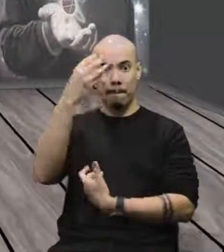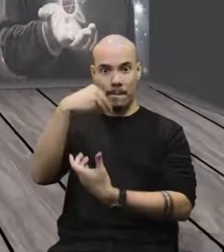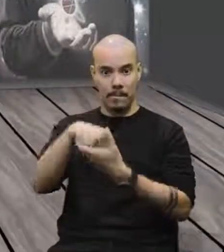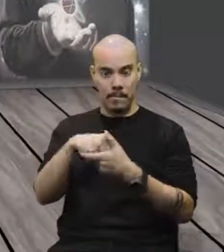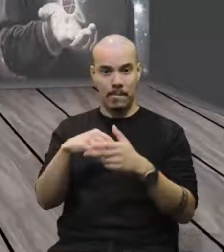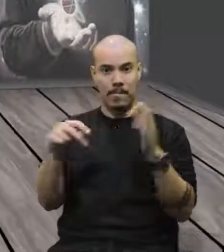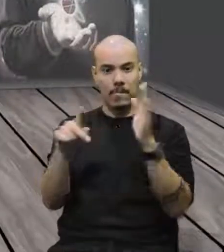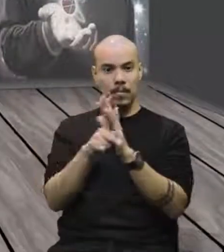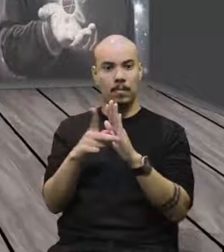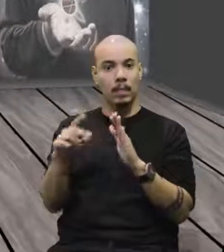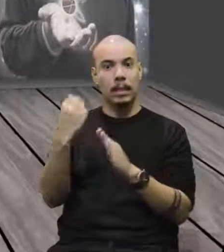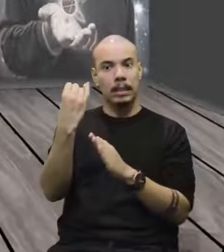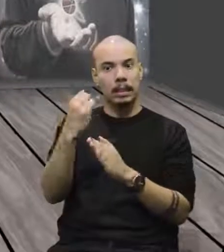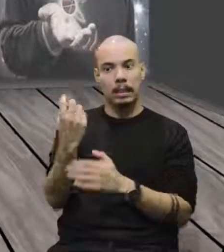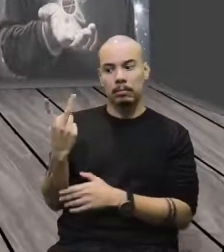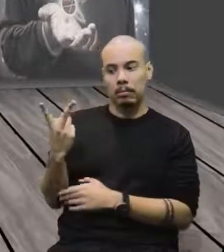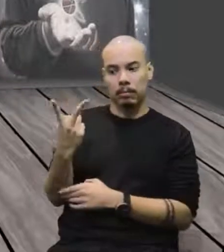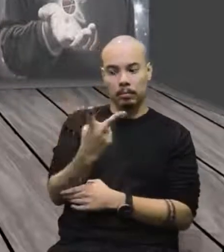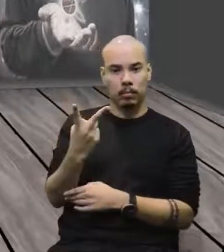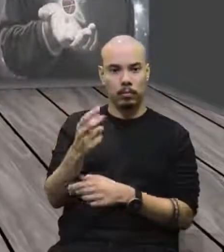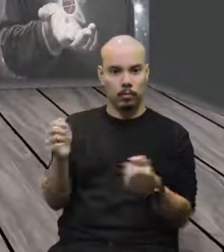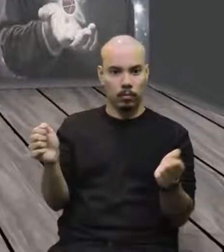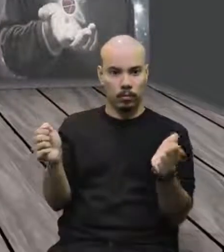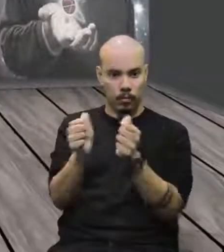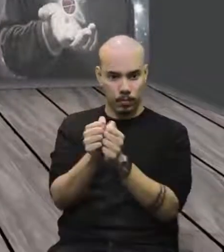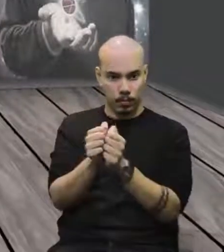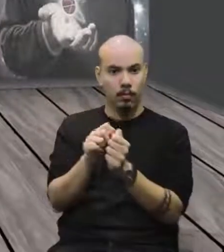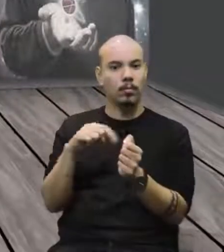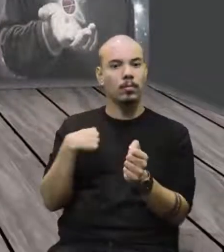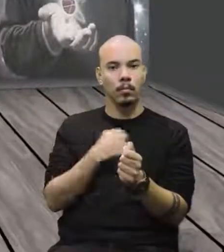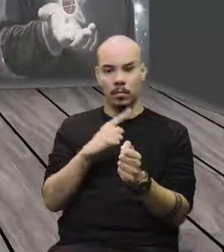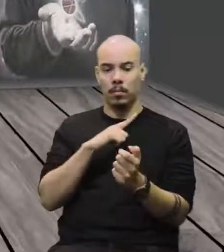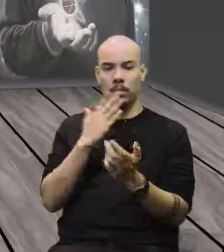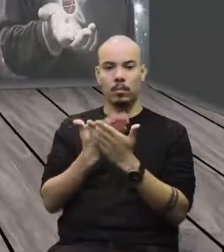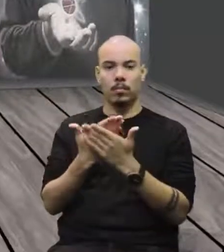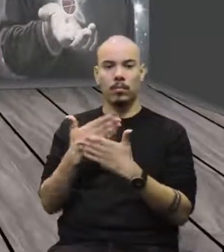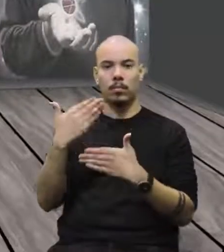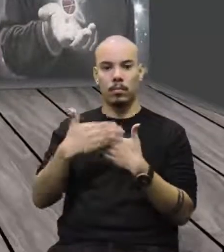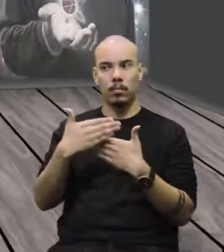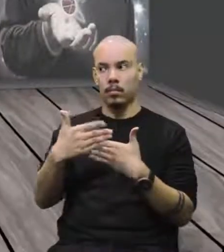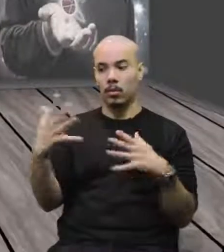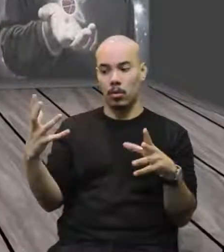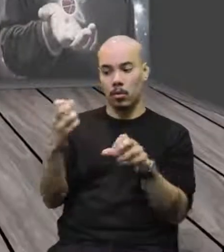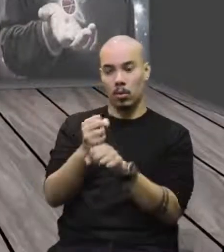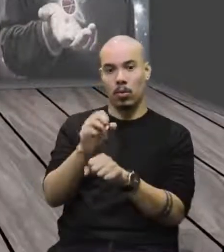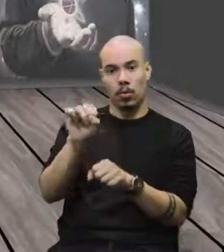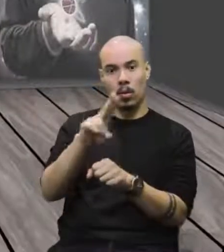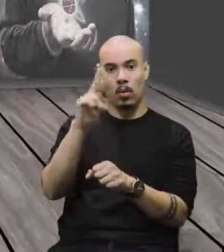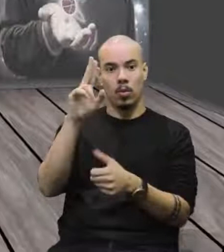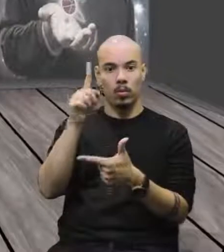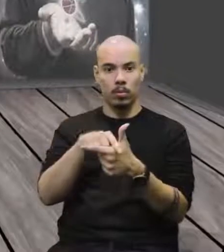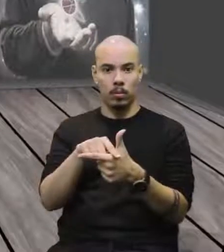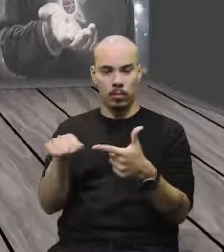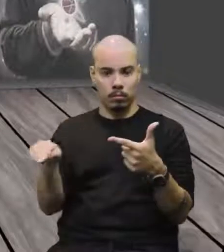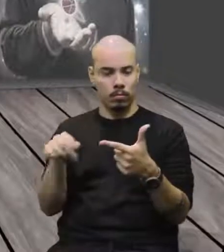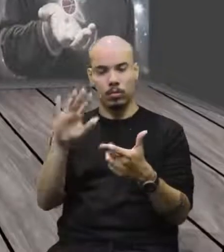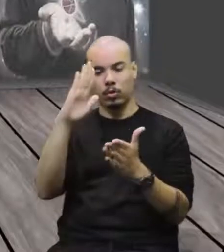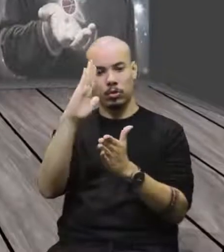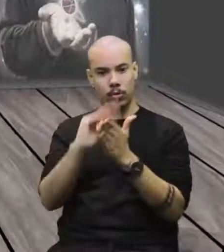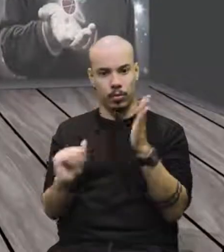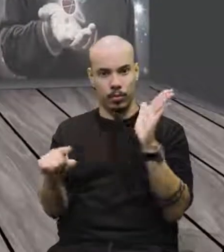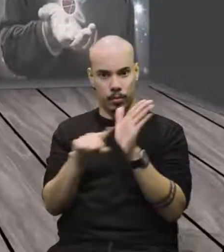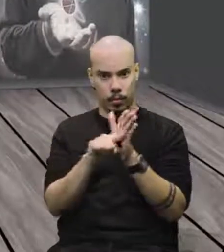condutor. Se fosse entre os dois, nós já tivemos uma aula que a gente vê que tem que somar ou diminuir os dois,